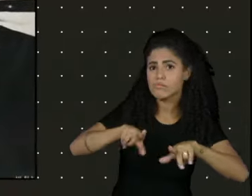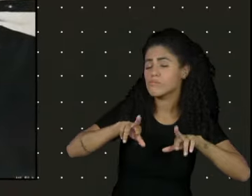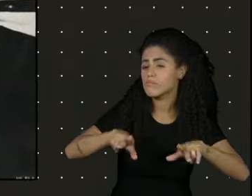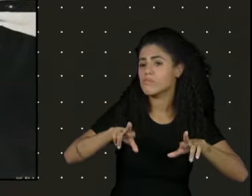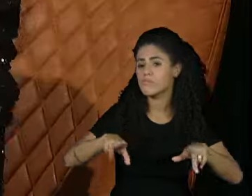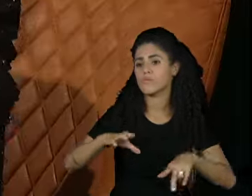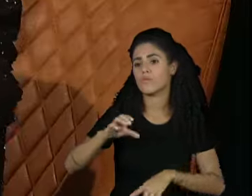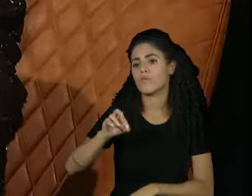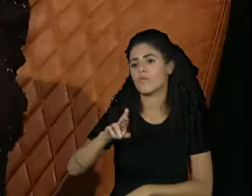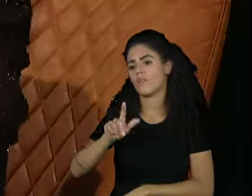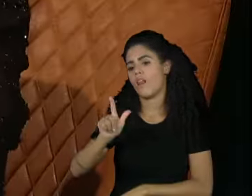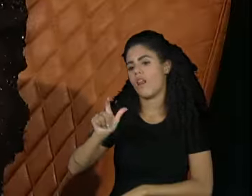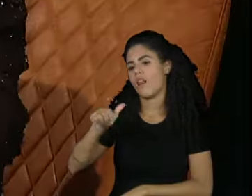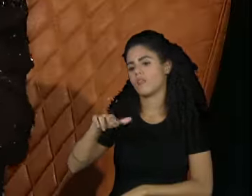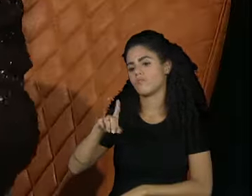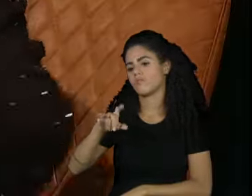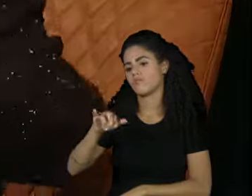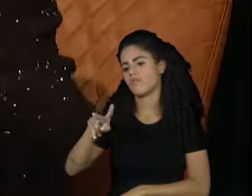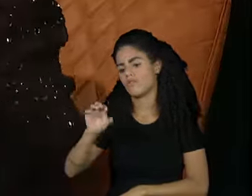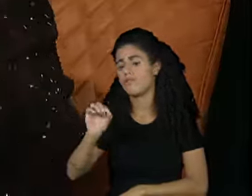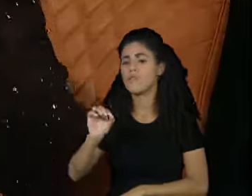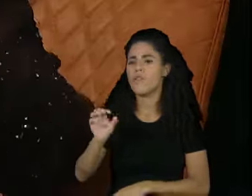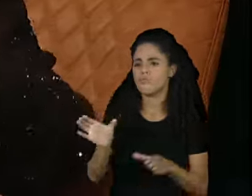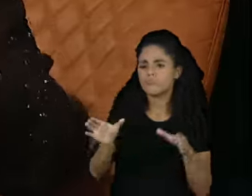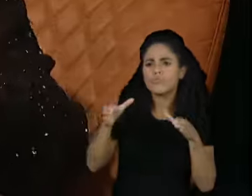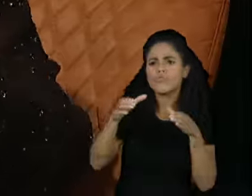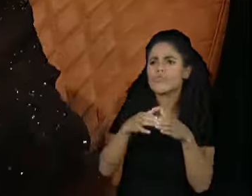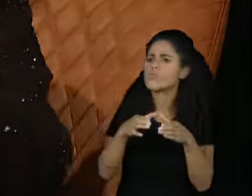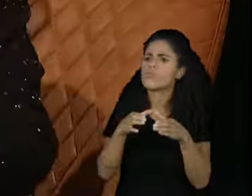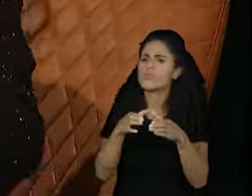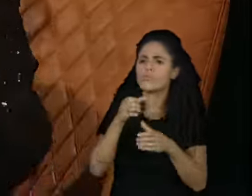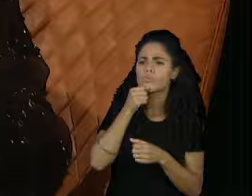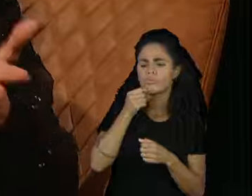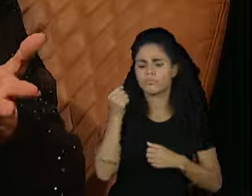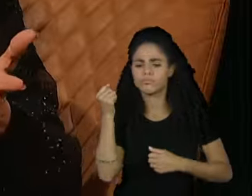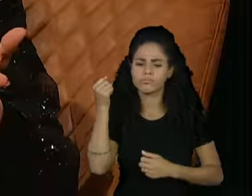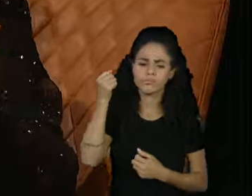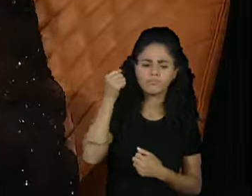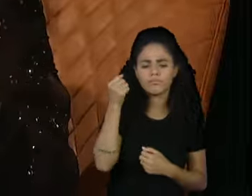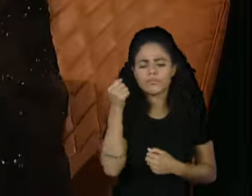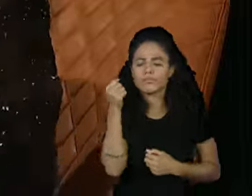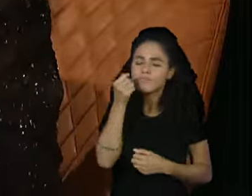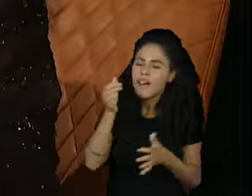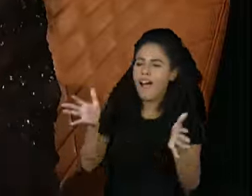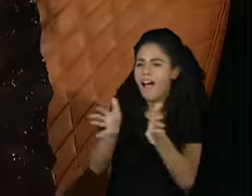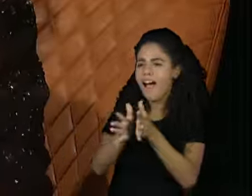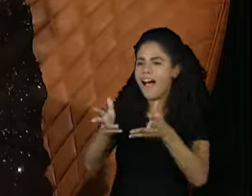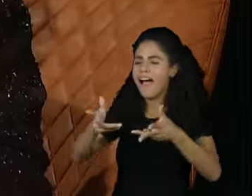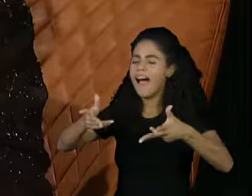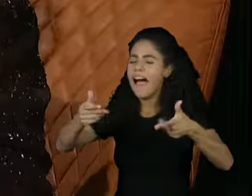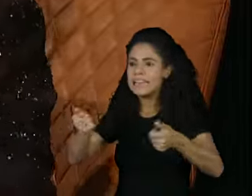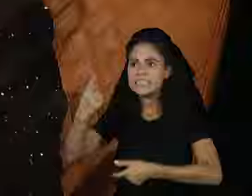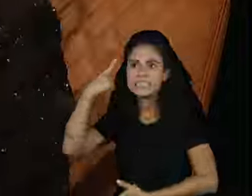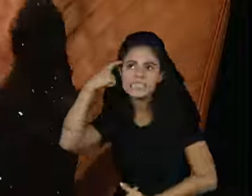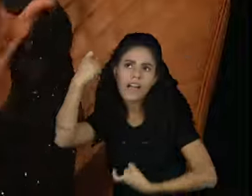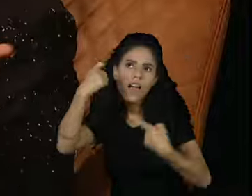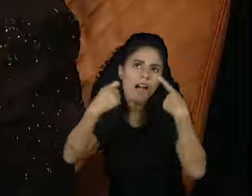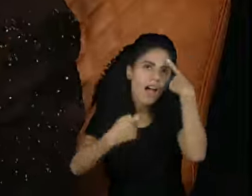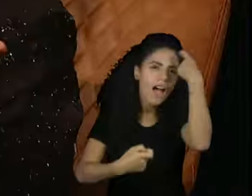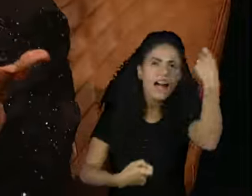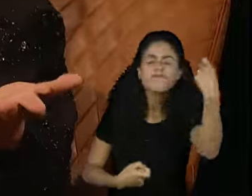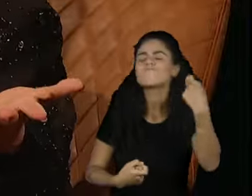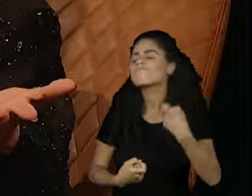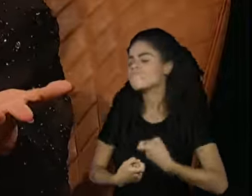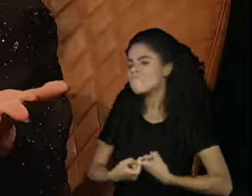Então, eles tinham um grupo que faziam esse tipo de sambalanço que é maravilhoso. E aí ele teve a ideia de fazer